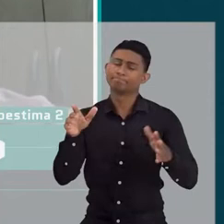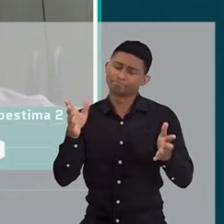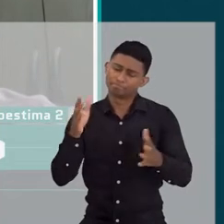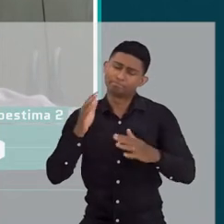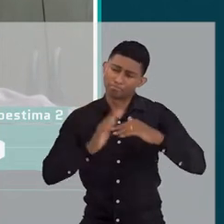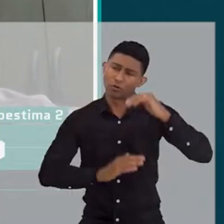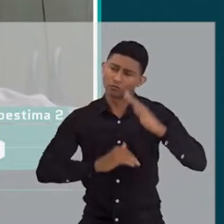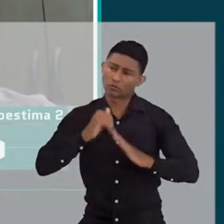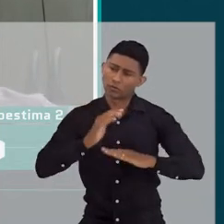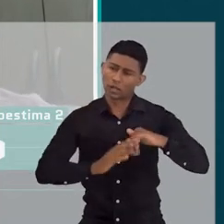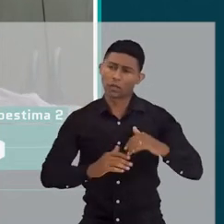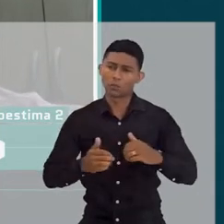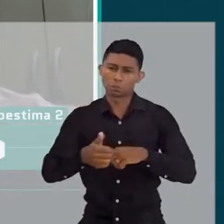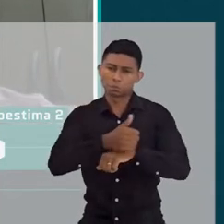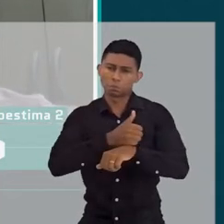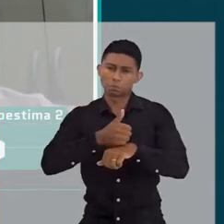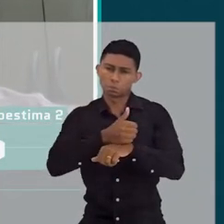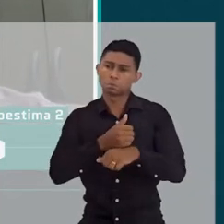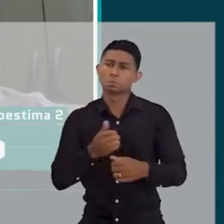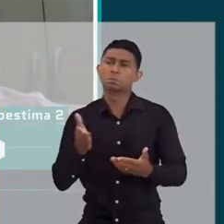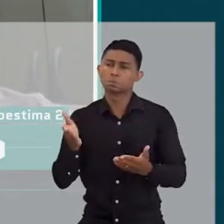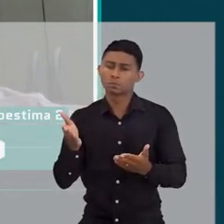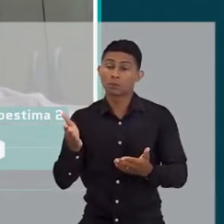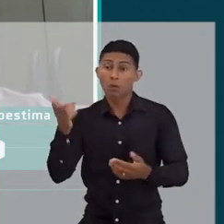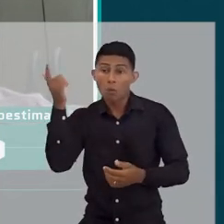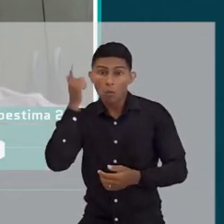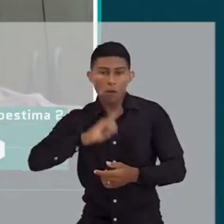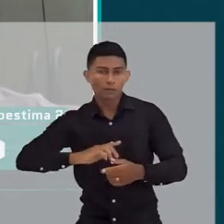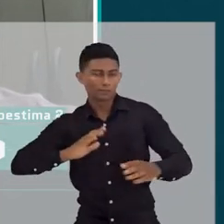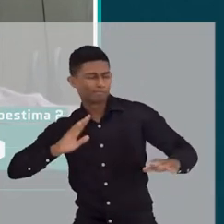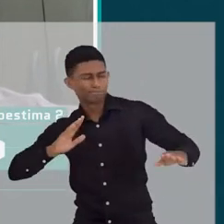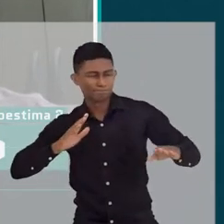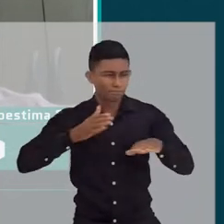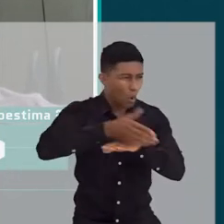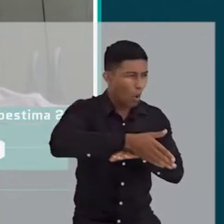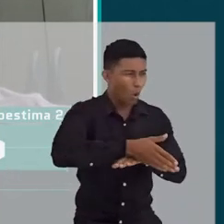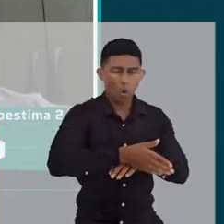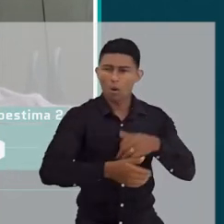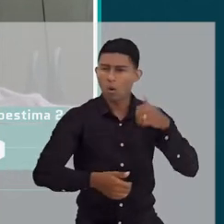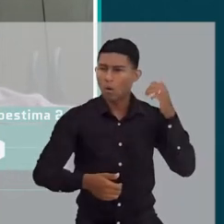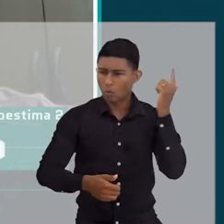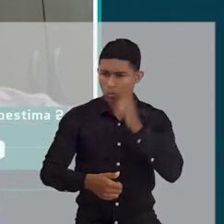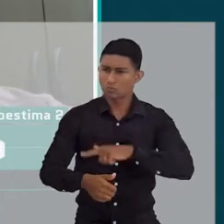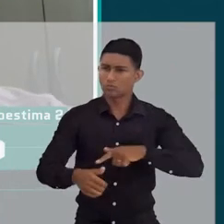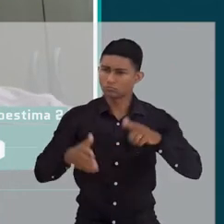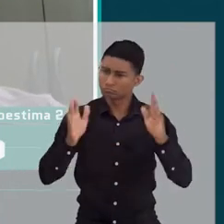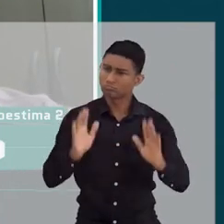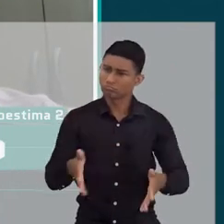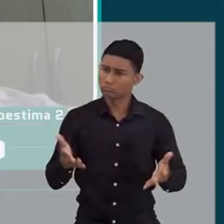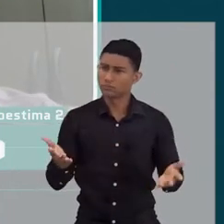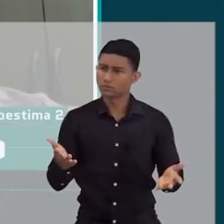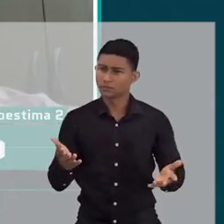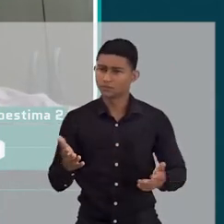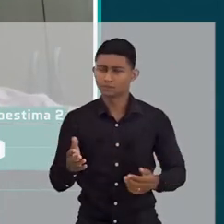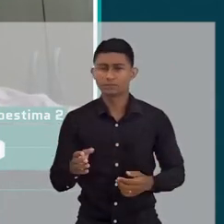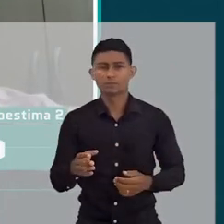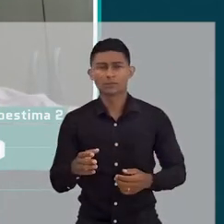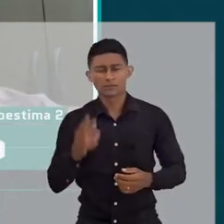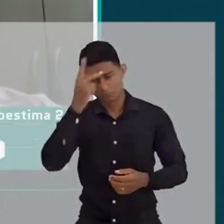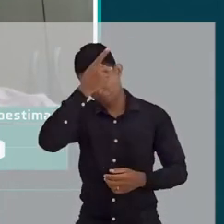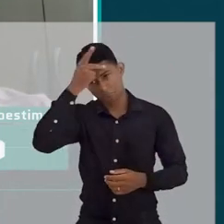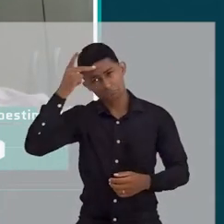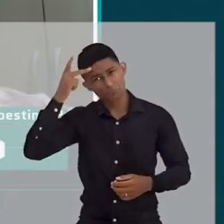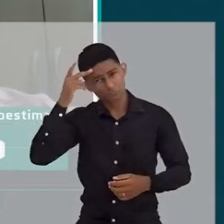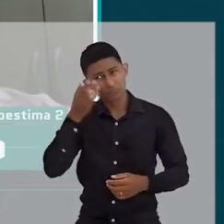você é uma profissional que tem furado aí essa barreira, você tem conseguido que seus